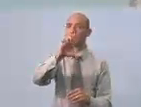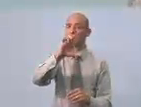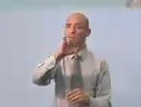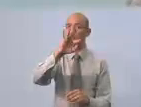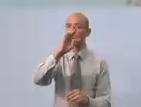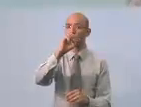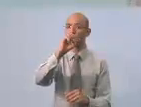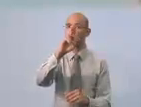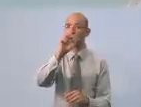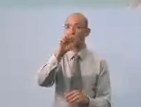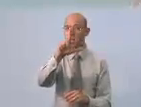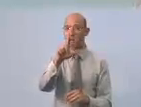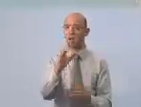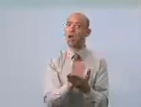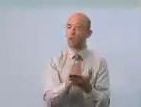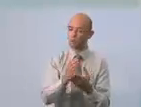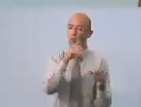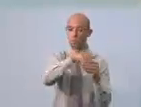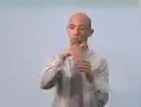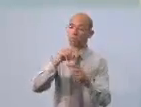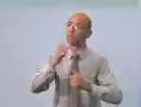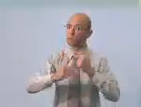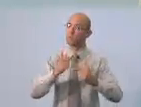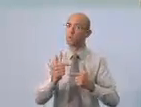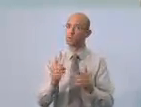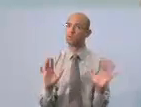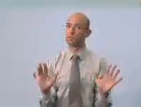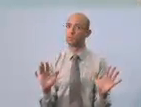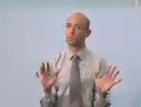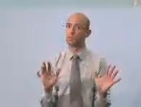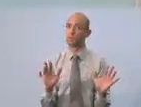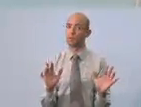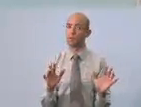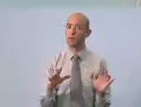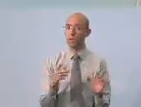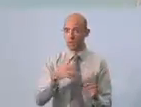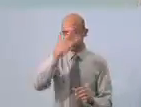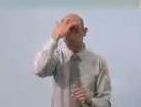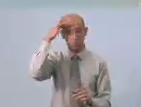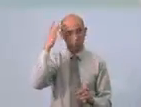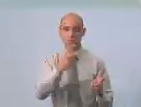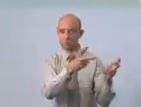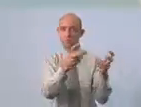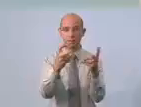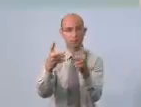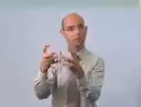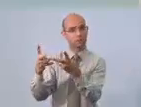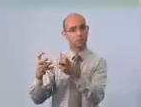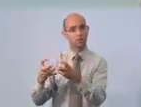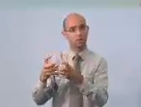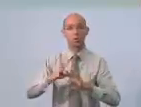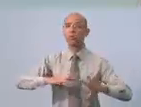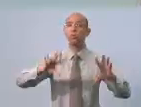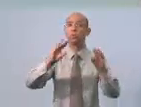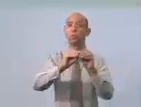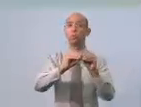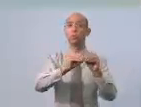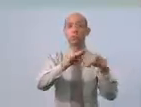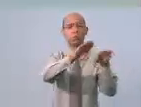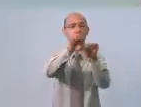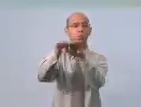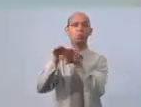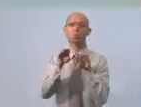seu trabalho. E cabe a seus eleitores perceber isso. Porque toda generalização, ela não